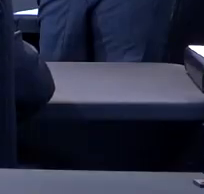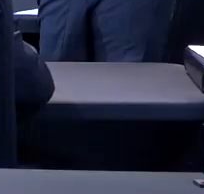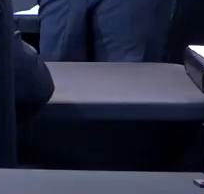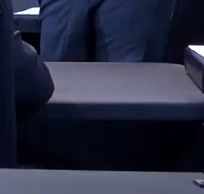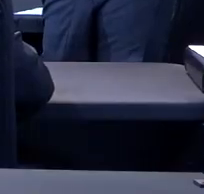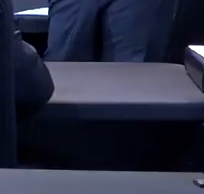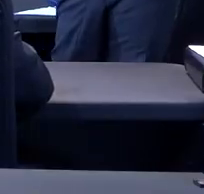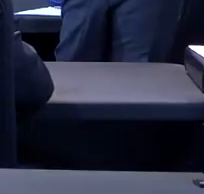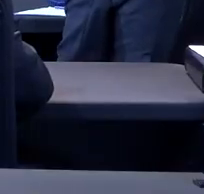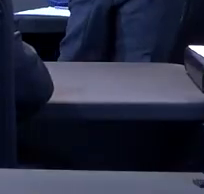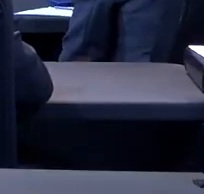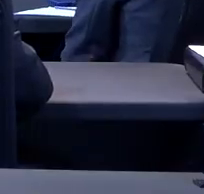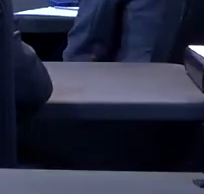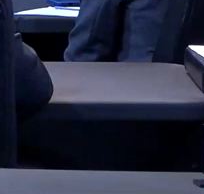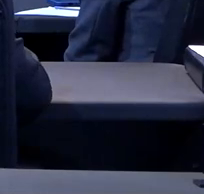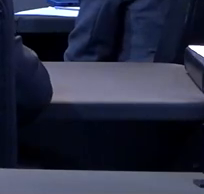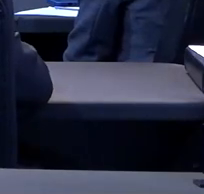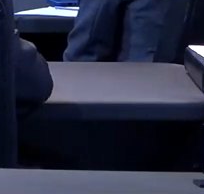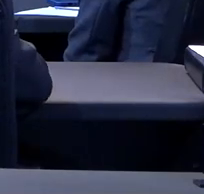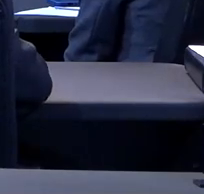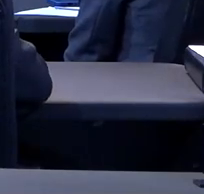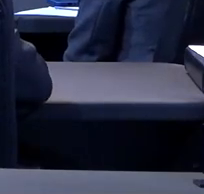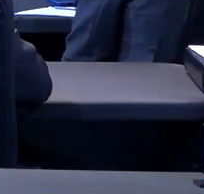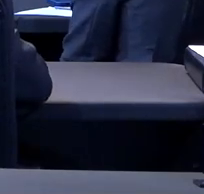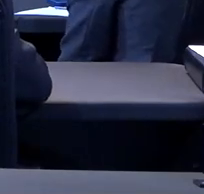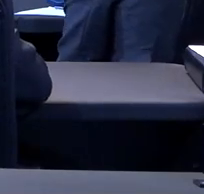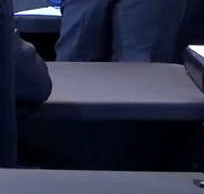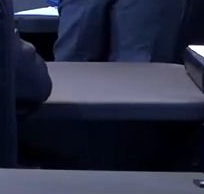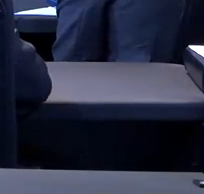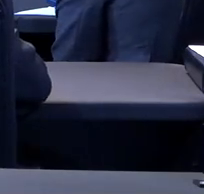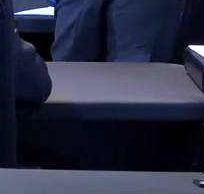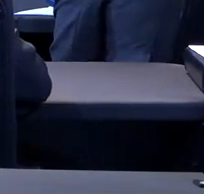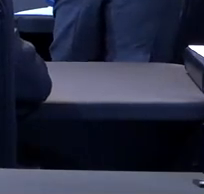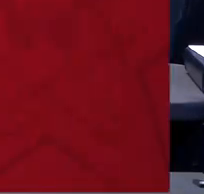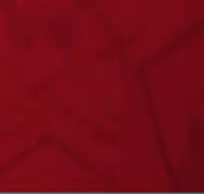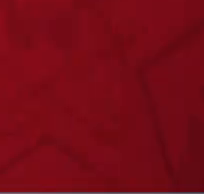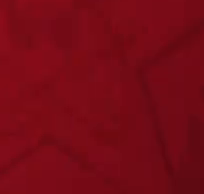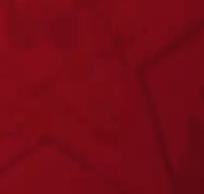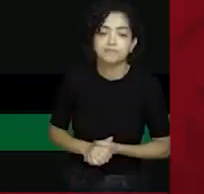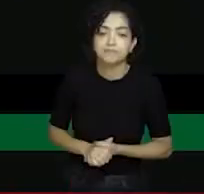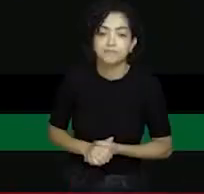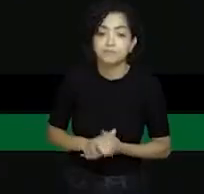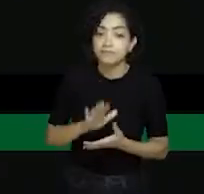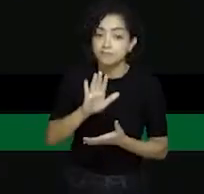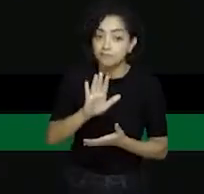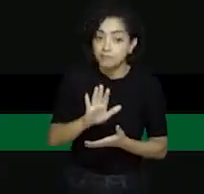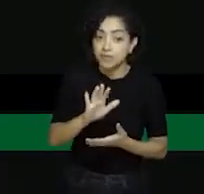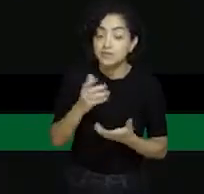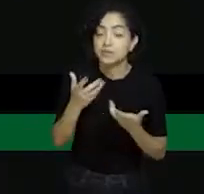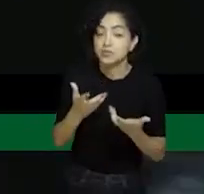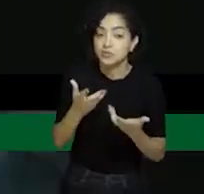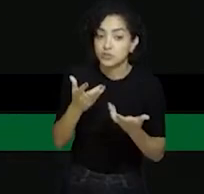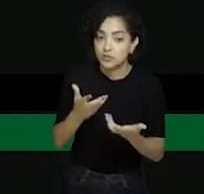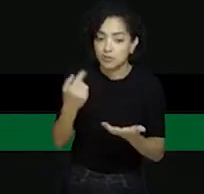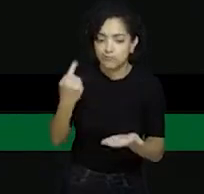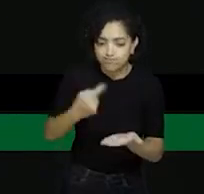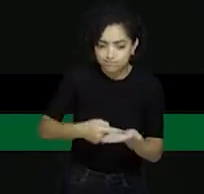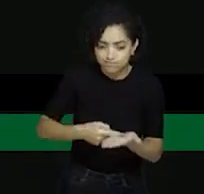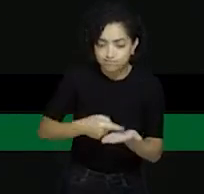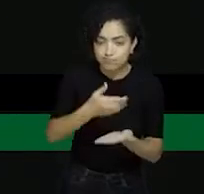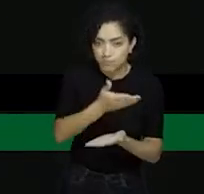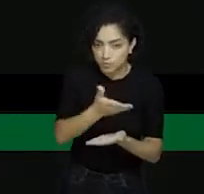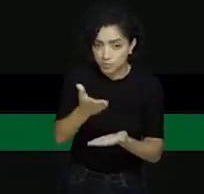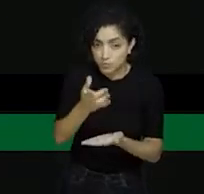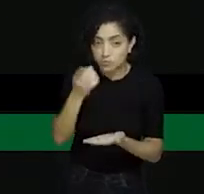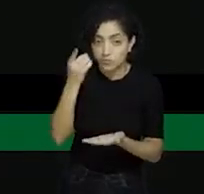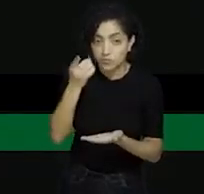haja uma competição mais justa em comparação aos outros estados da região sul. Também queremos o compromisso dos senhores